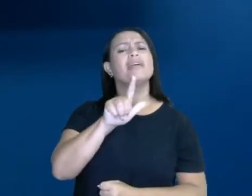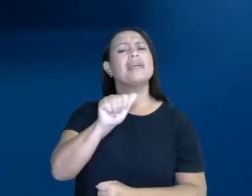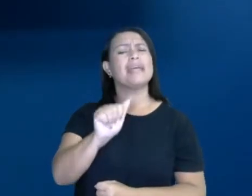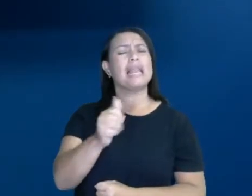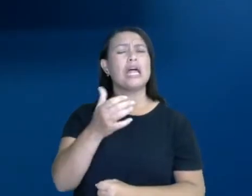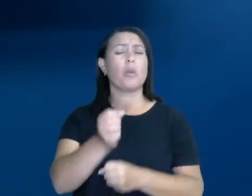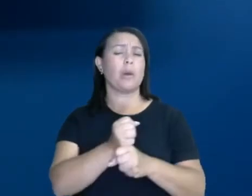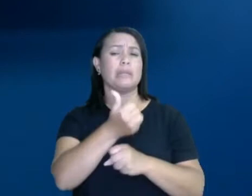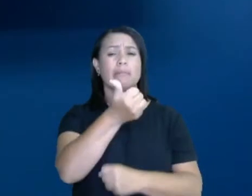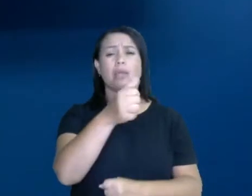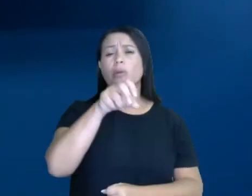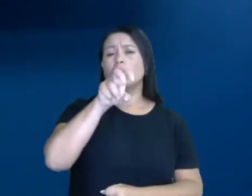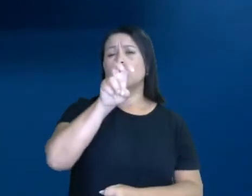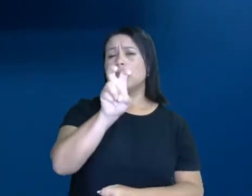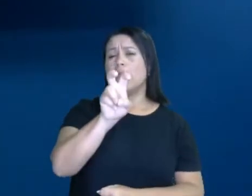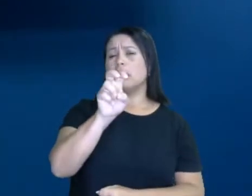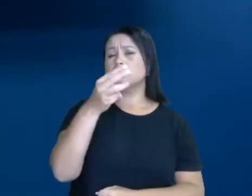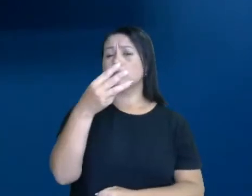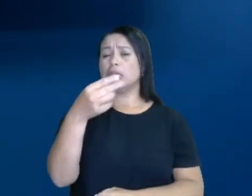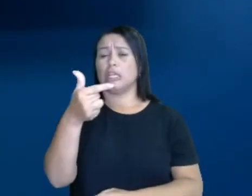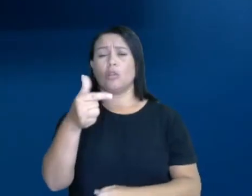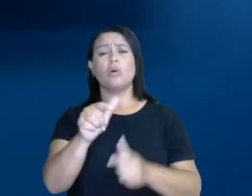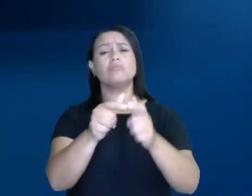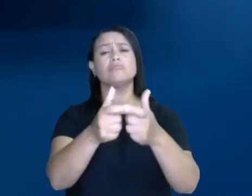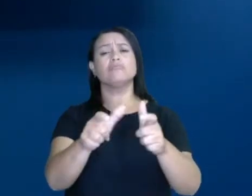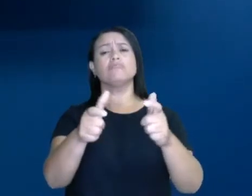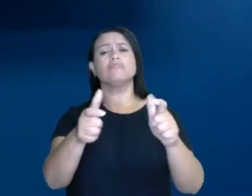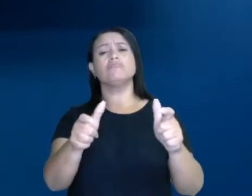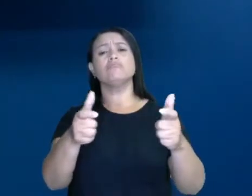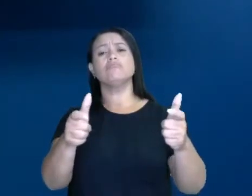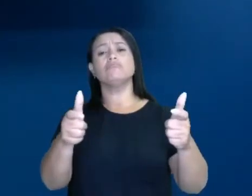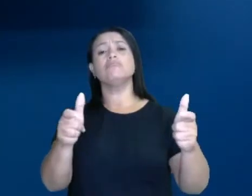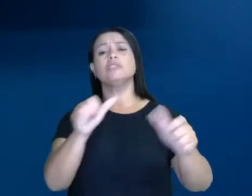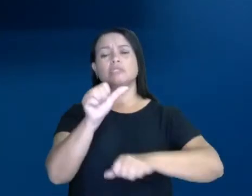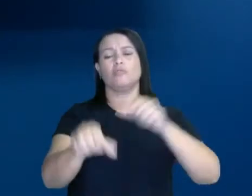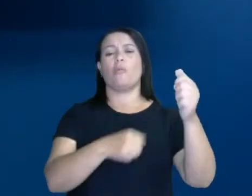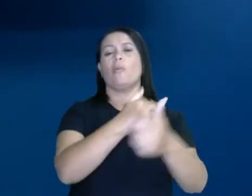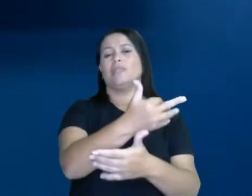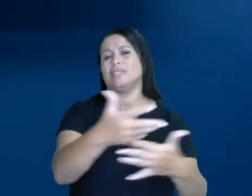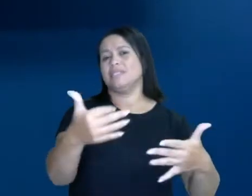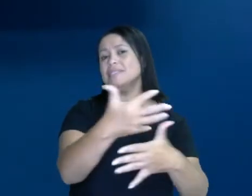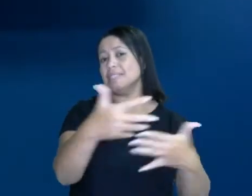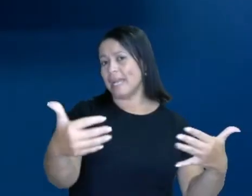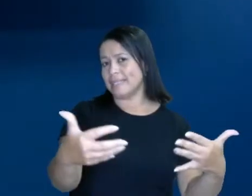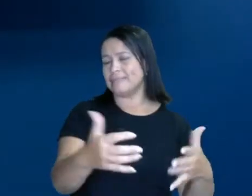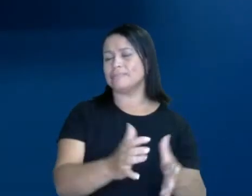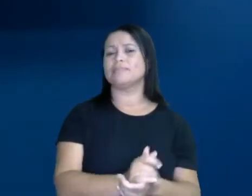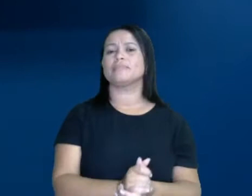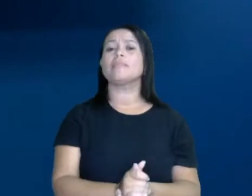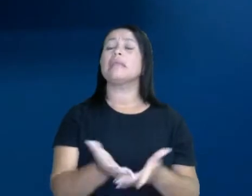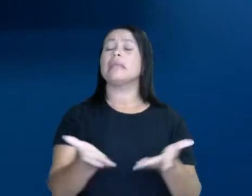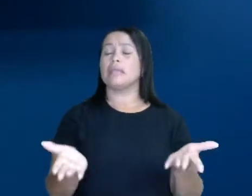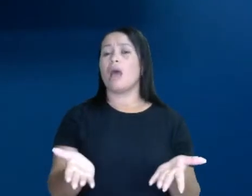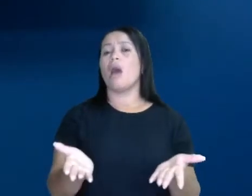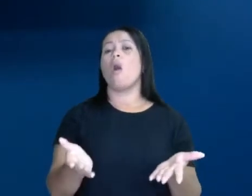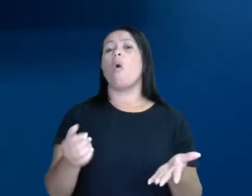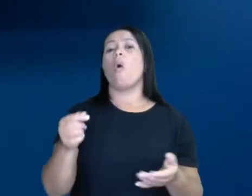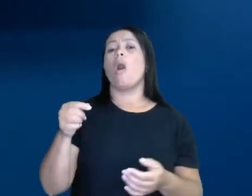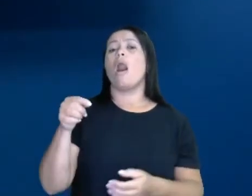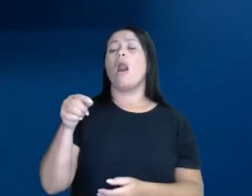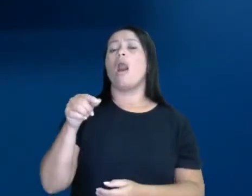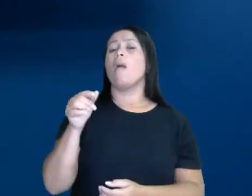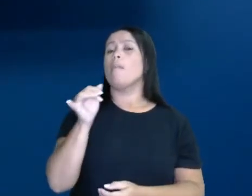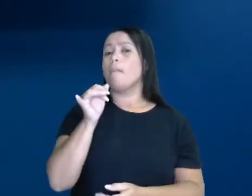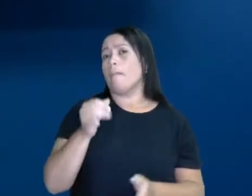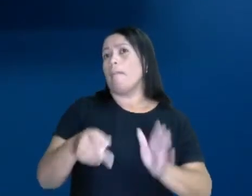1532, e aí foi crescendo e se transformou numa cidade. E aí ela foi justamente aqui em São Paulo,